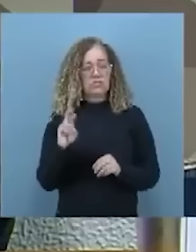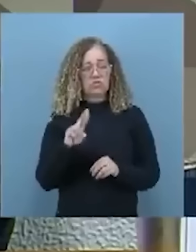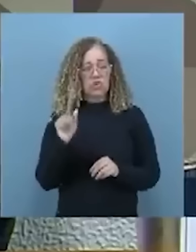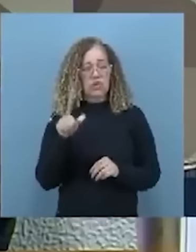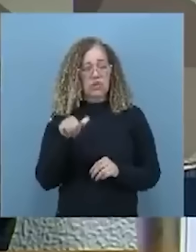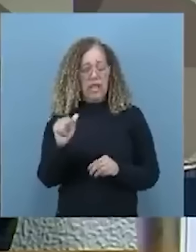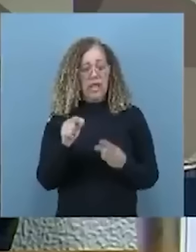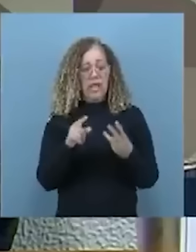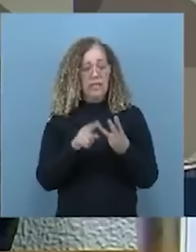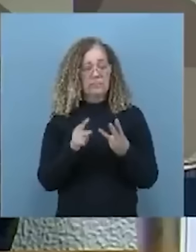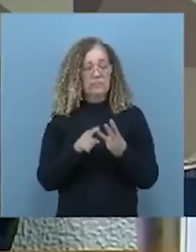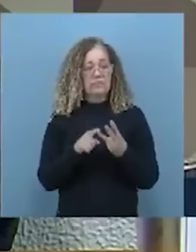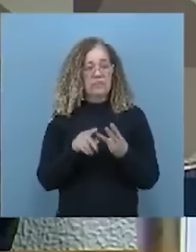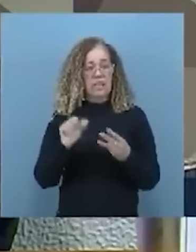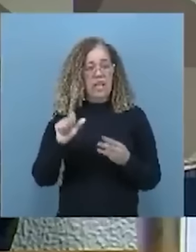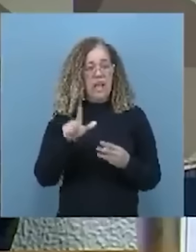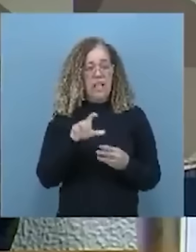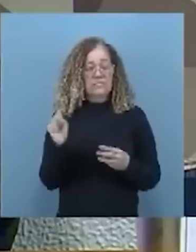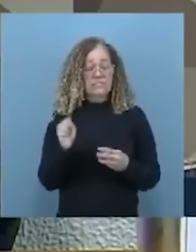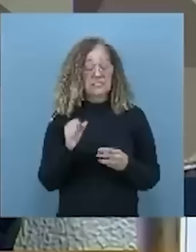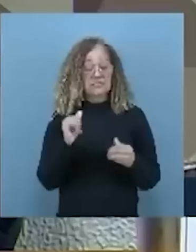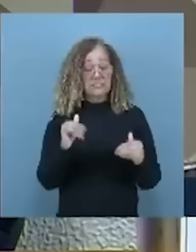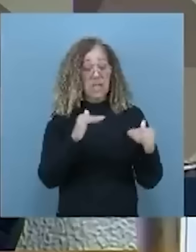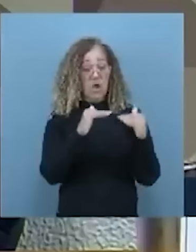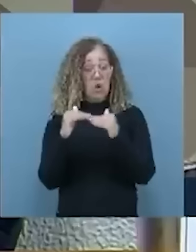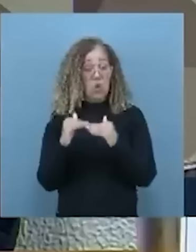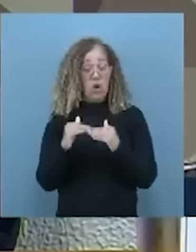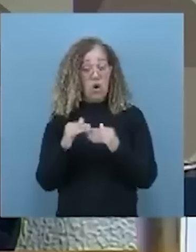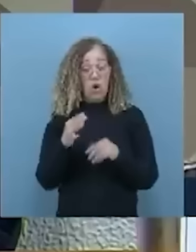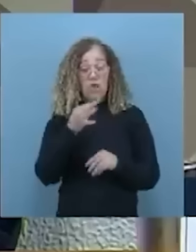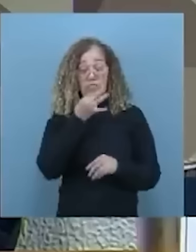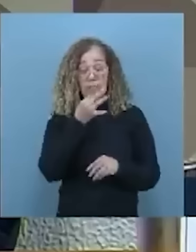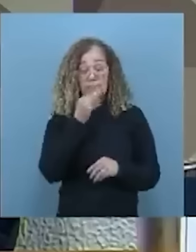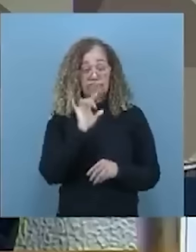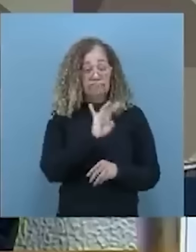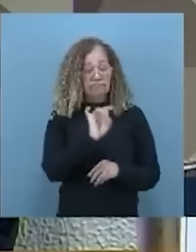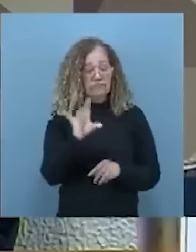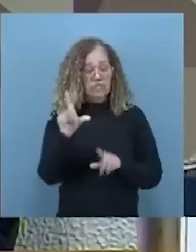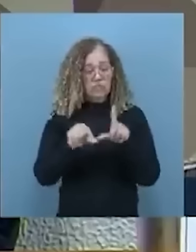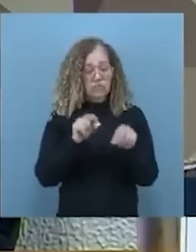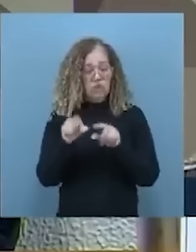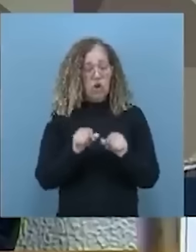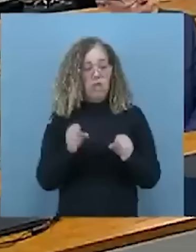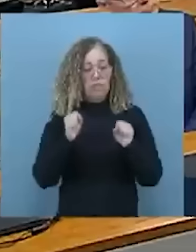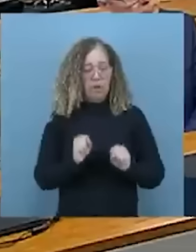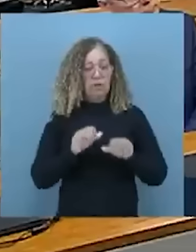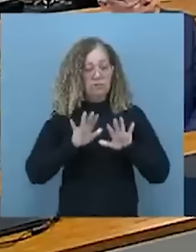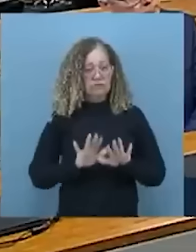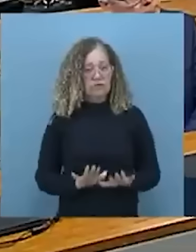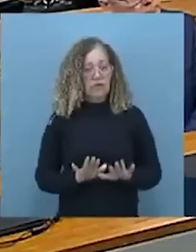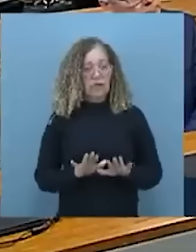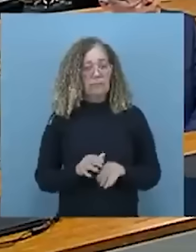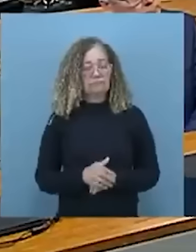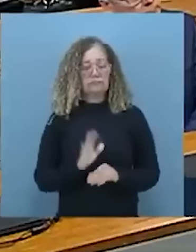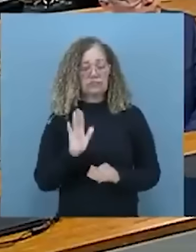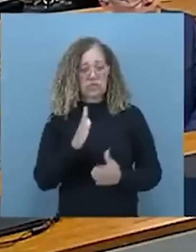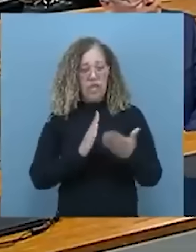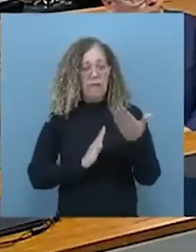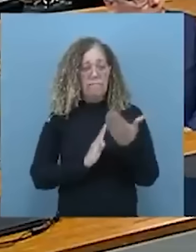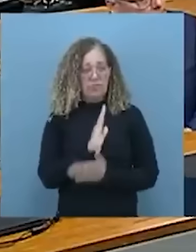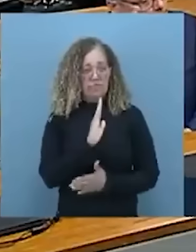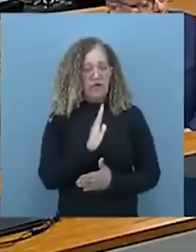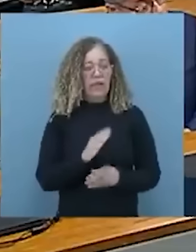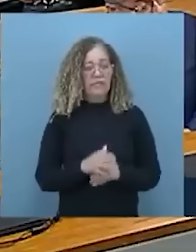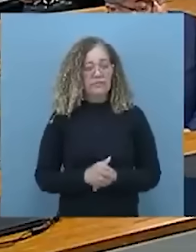vice-presidente senhores senadores e senadoras que concordam com a indicação permaneçam como se encontram Está aprovado